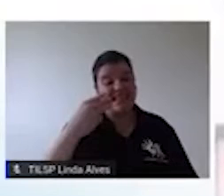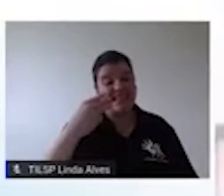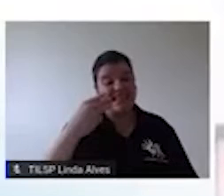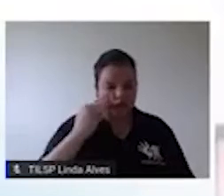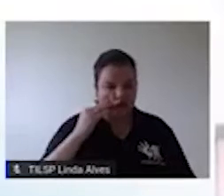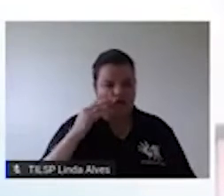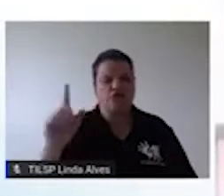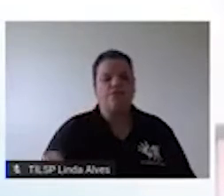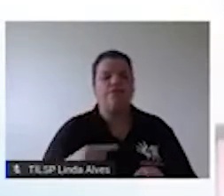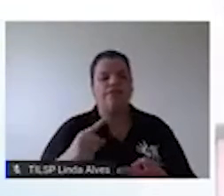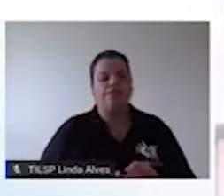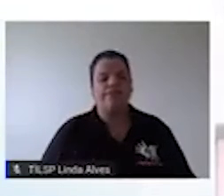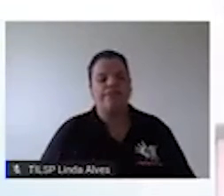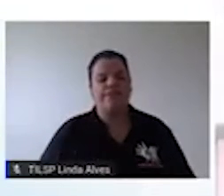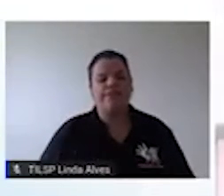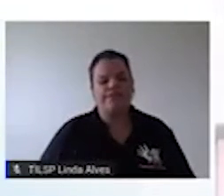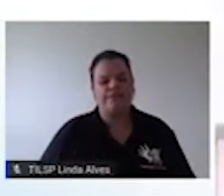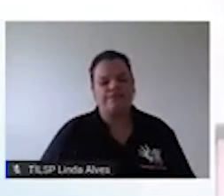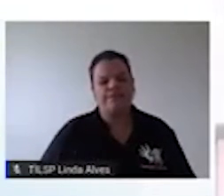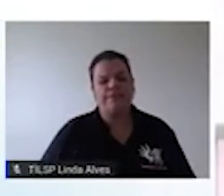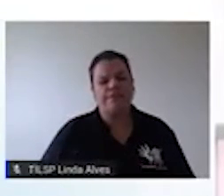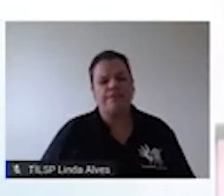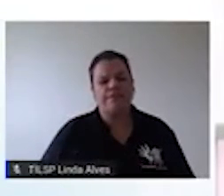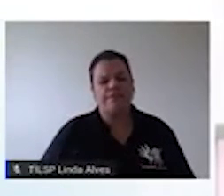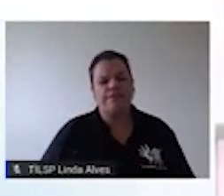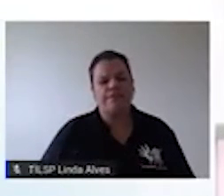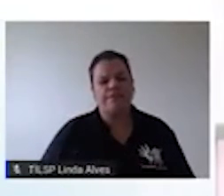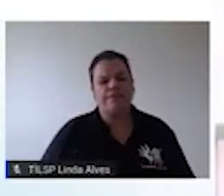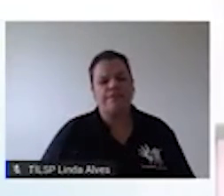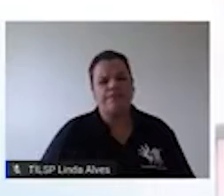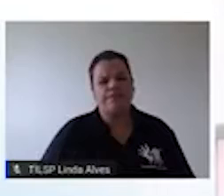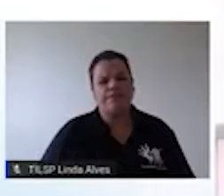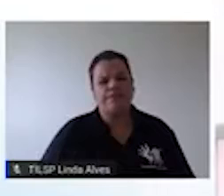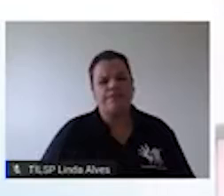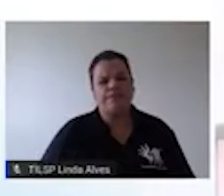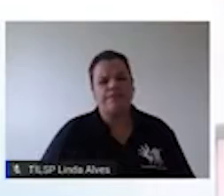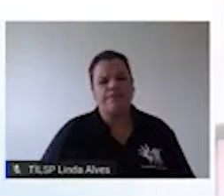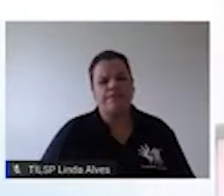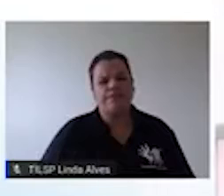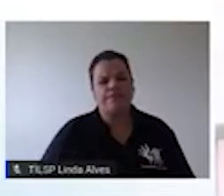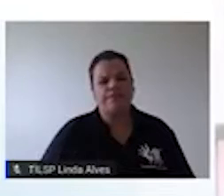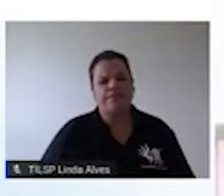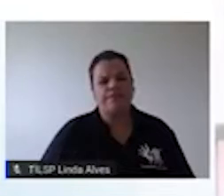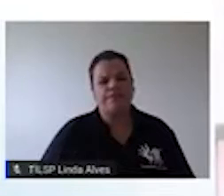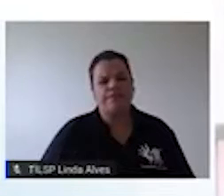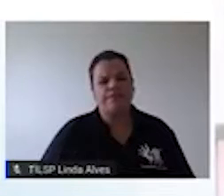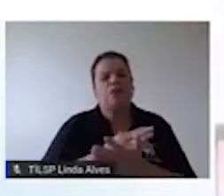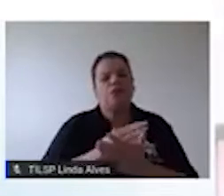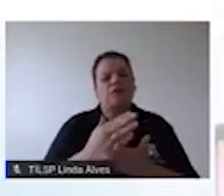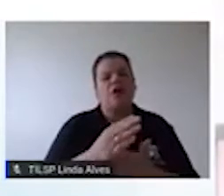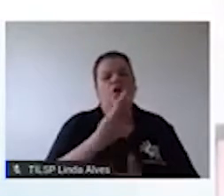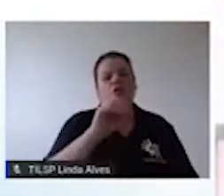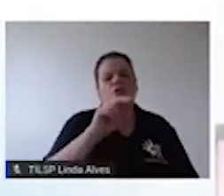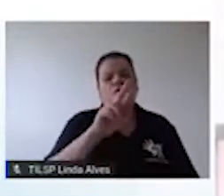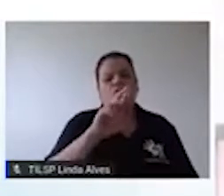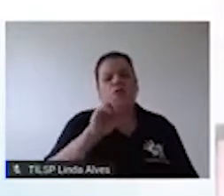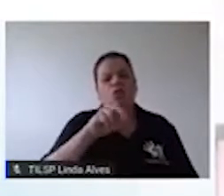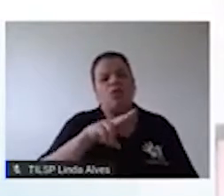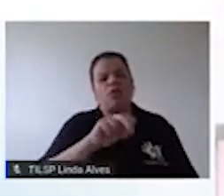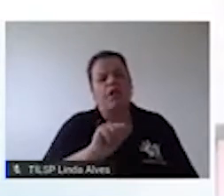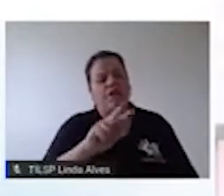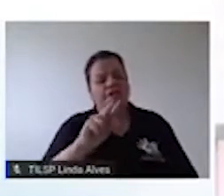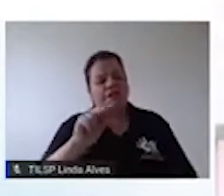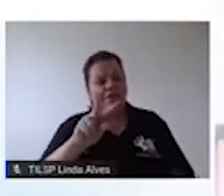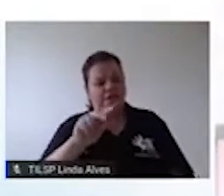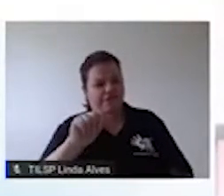Outra questão. O senhor contextualizou muito bem aqui a questão de como está a Coronavac, ou seja, ela está na porta de saída. Até quero fazer